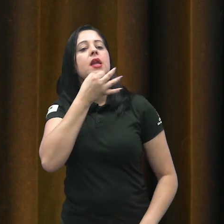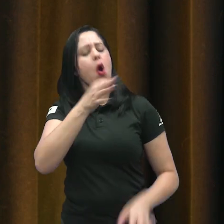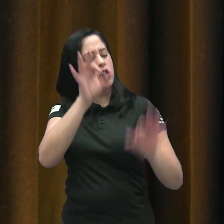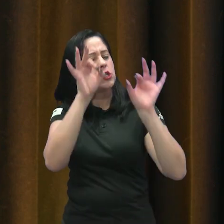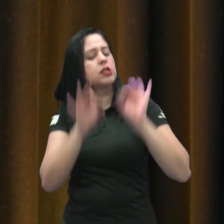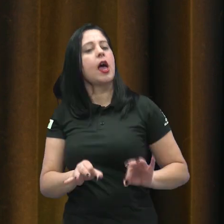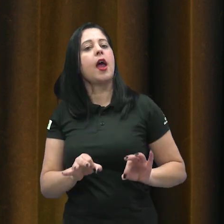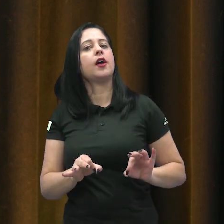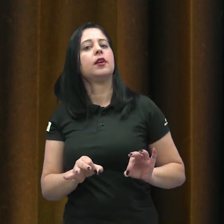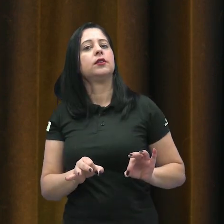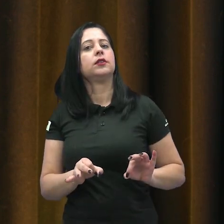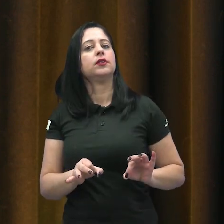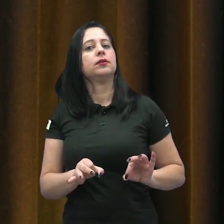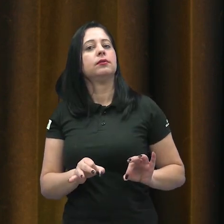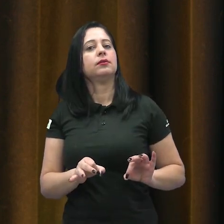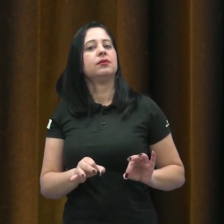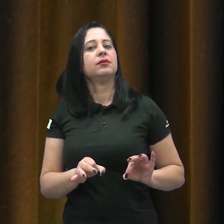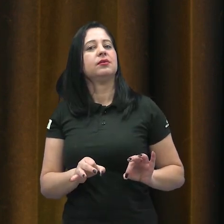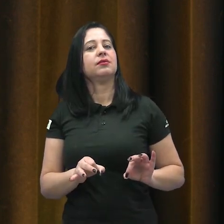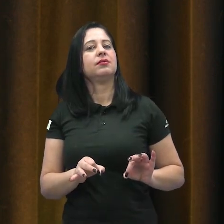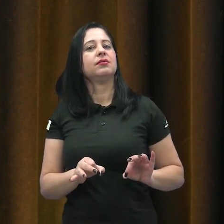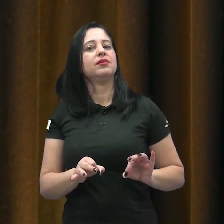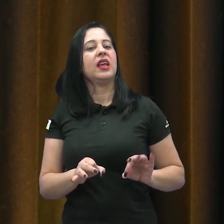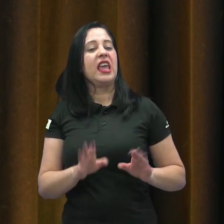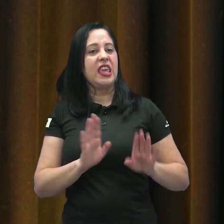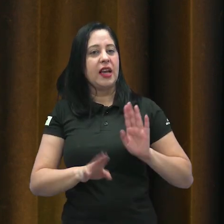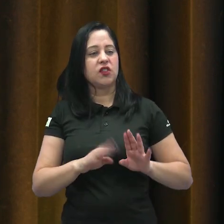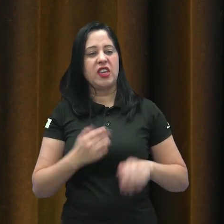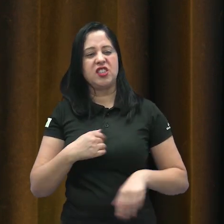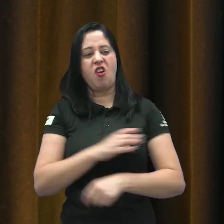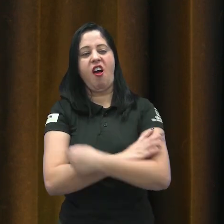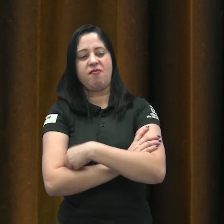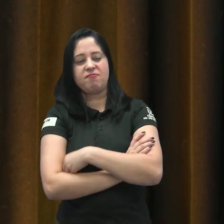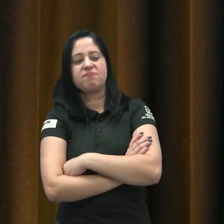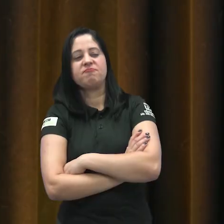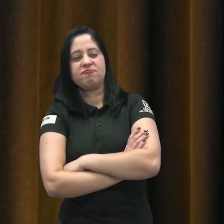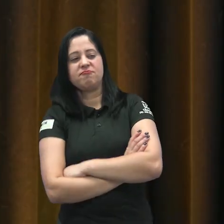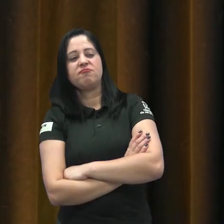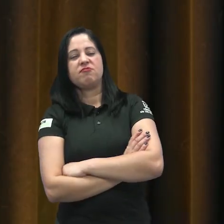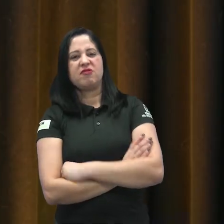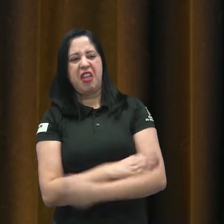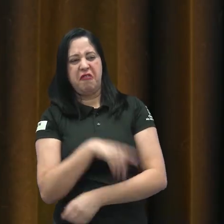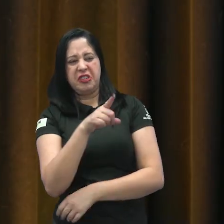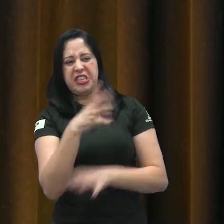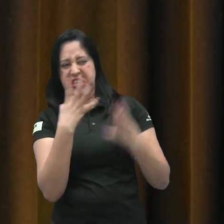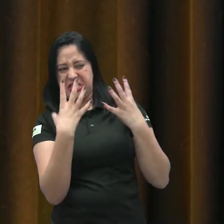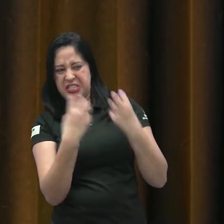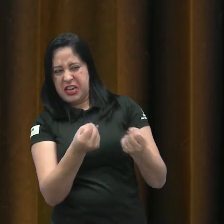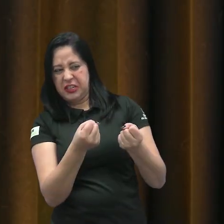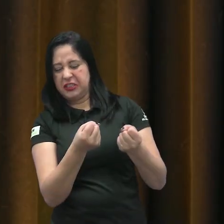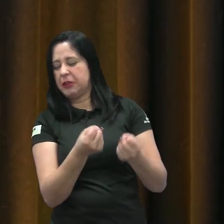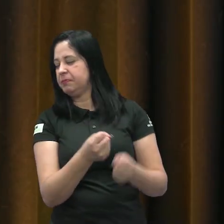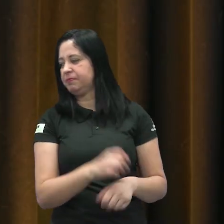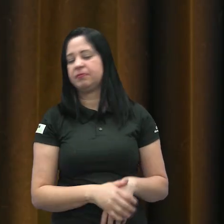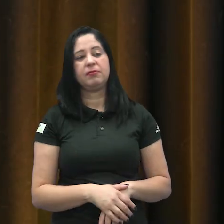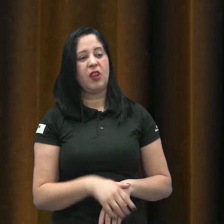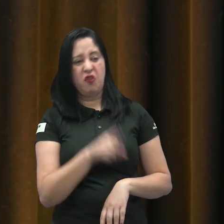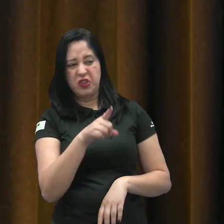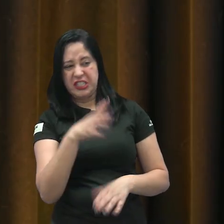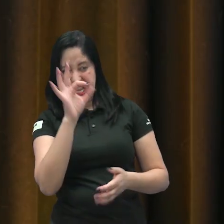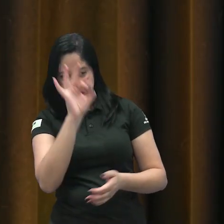eu acho é que é melhor. E às vezes eu torço, inclusive, que tomara que não dê muito certo para que daí a pessoa já